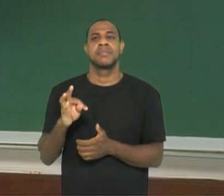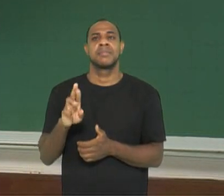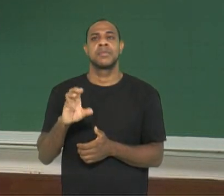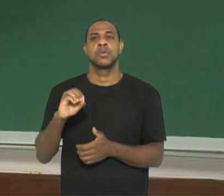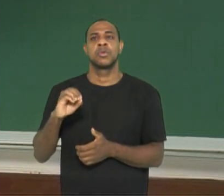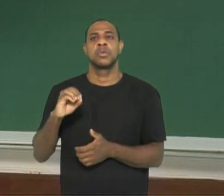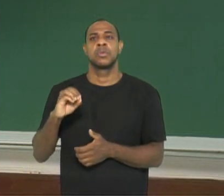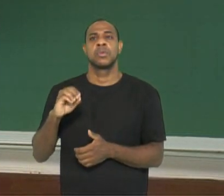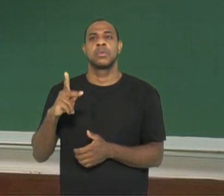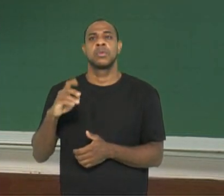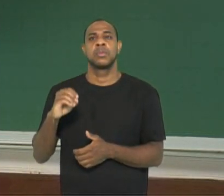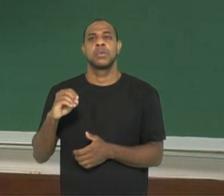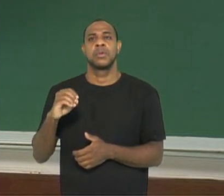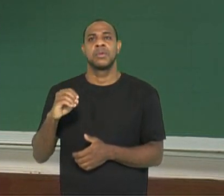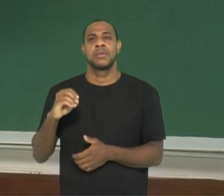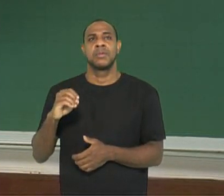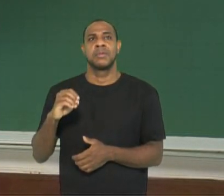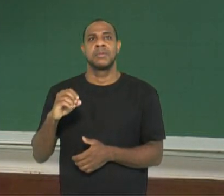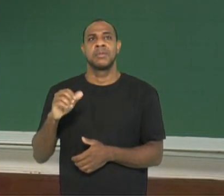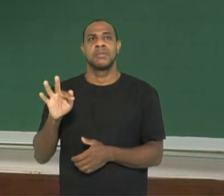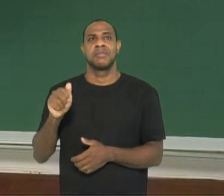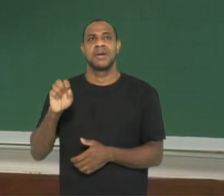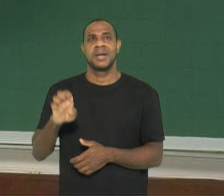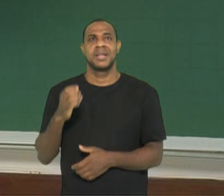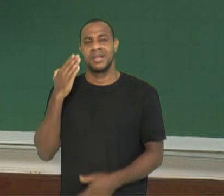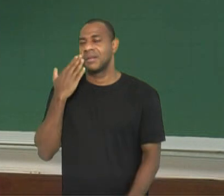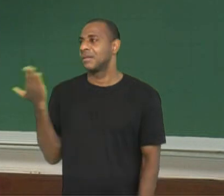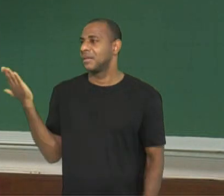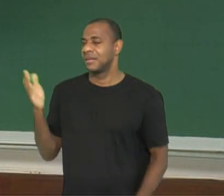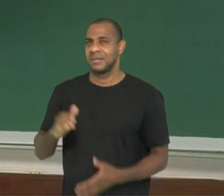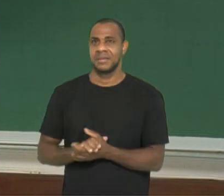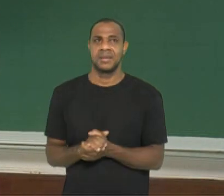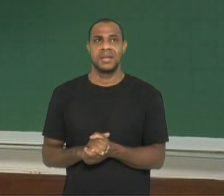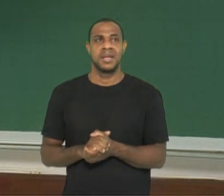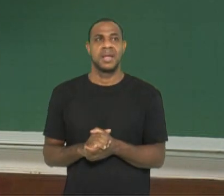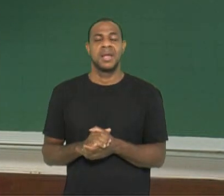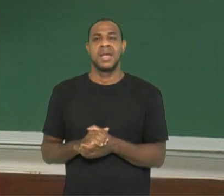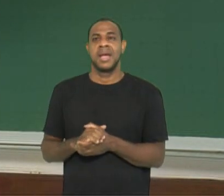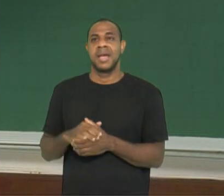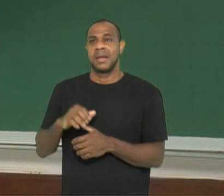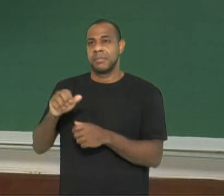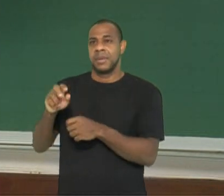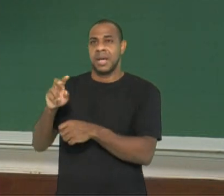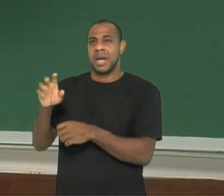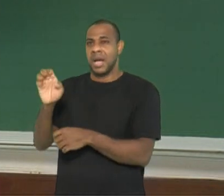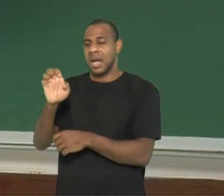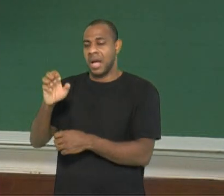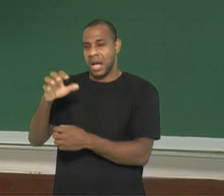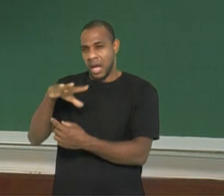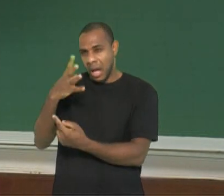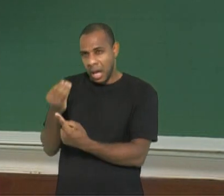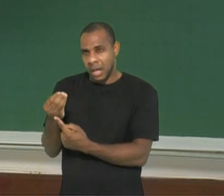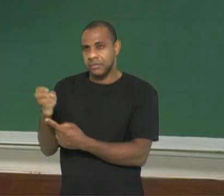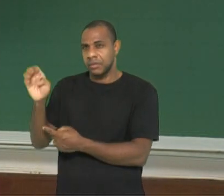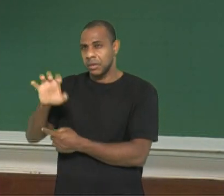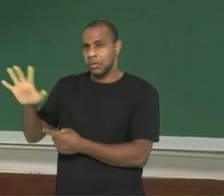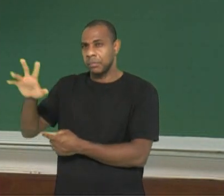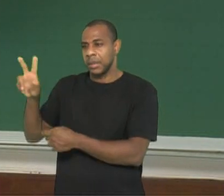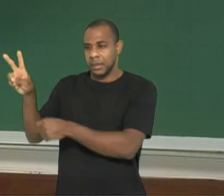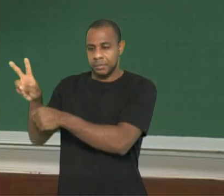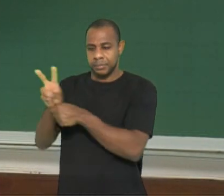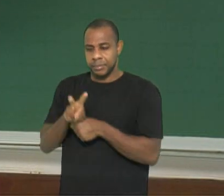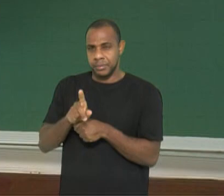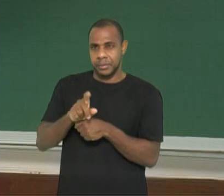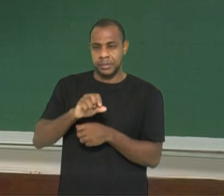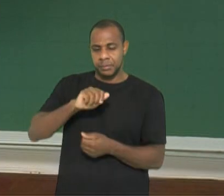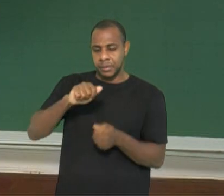que era a questão de você deglutir a arte europeia e transformar na arte brasileira. E se tornou um movimento para Oswaldo e Tarsila do Amaral, inclusive, fez